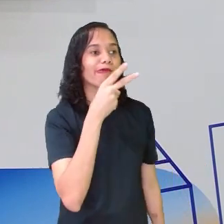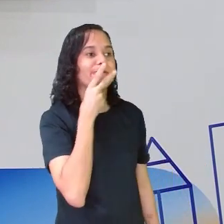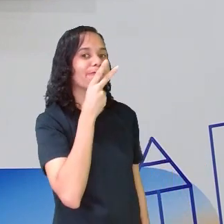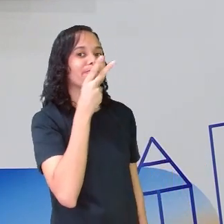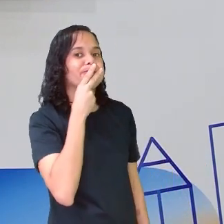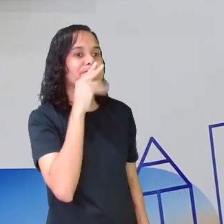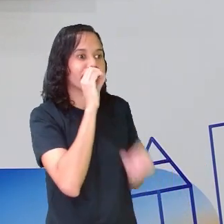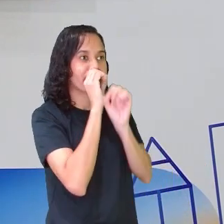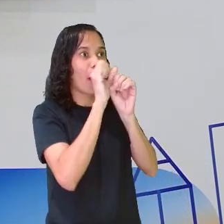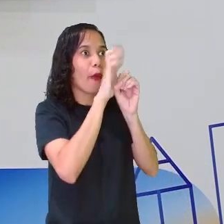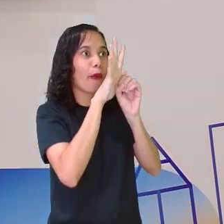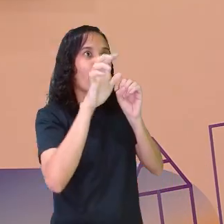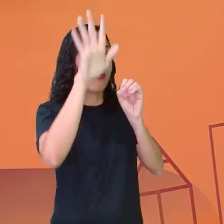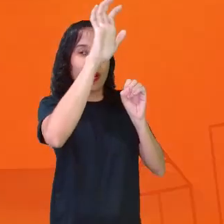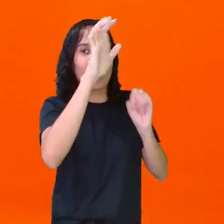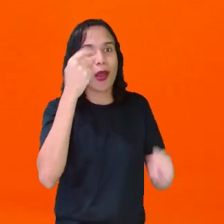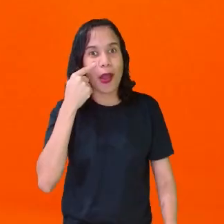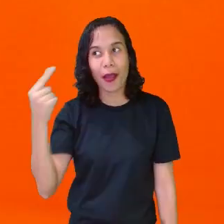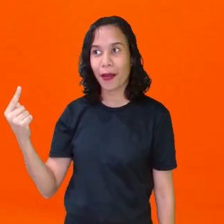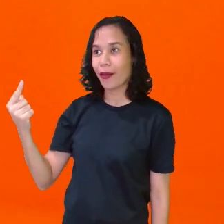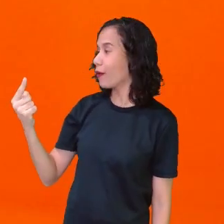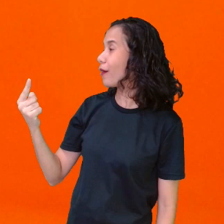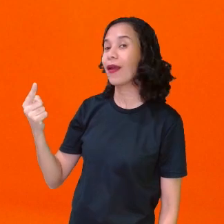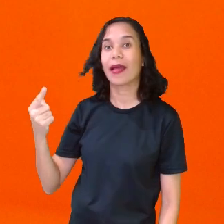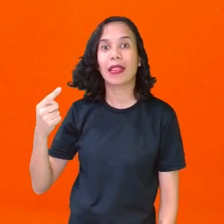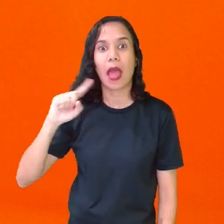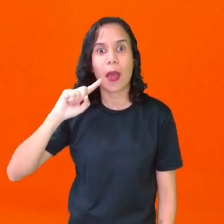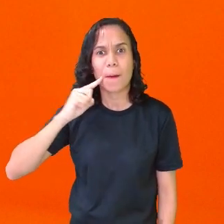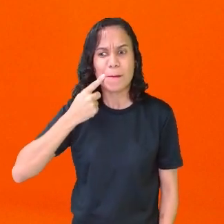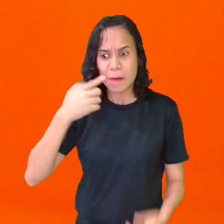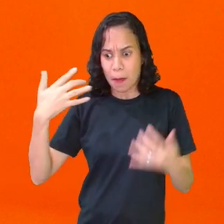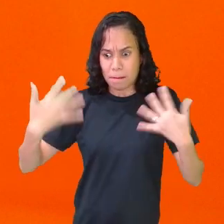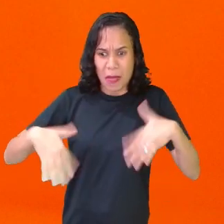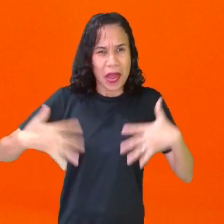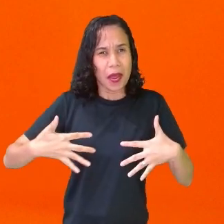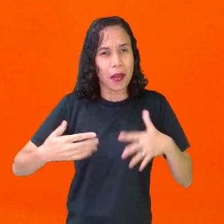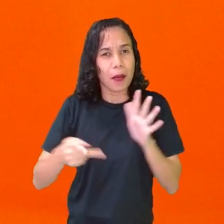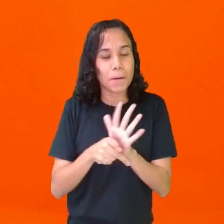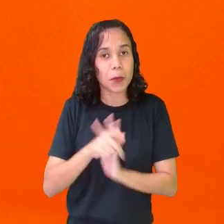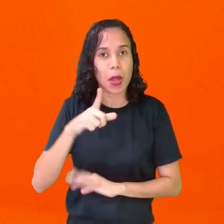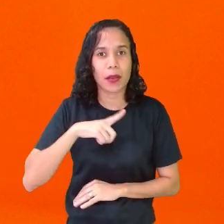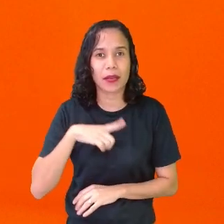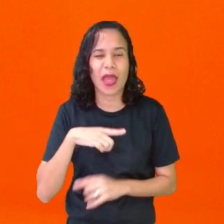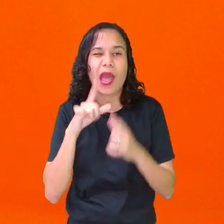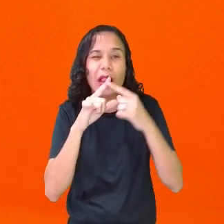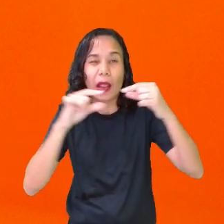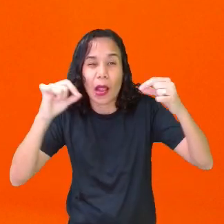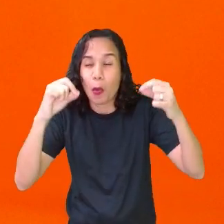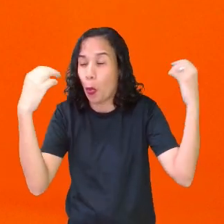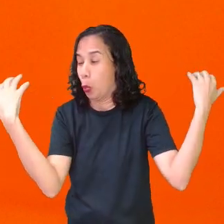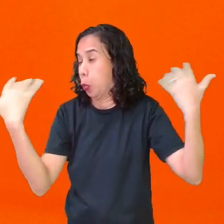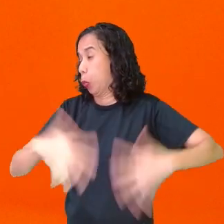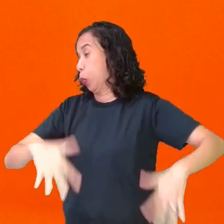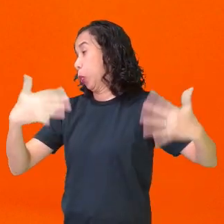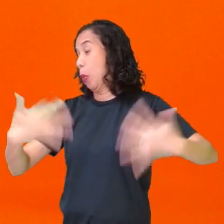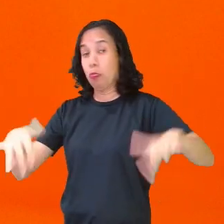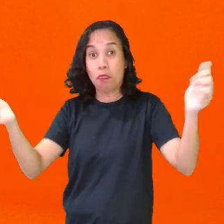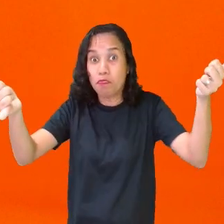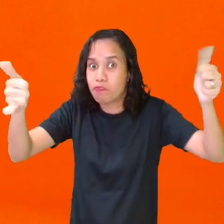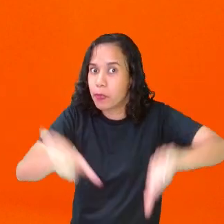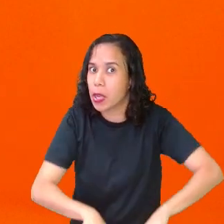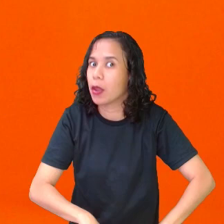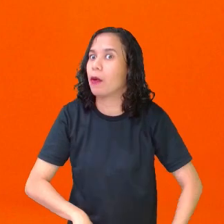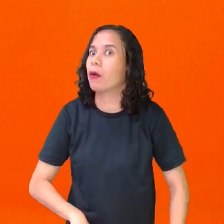charuto. E aí, ó, apareceu aqui a pimenta. Pelo formato, é daquela pimenta